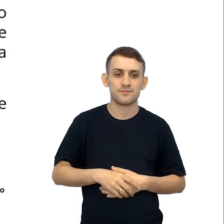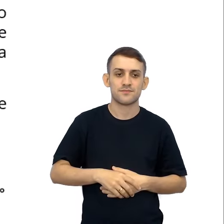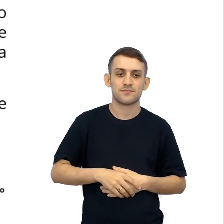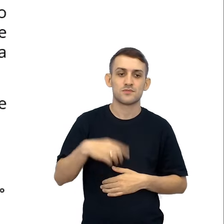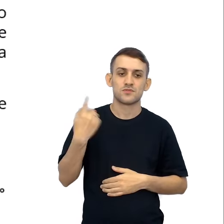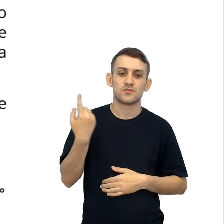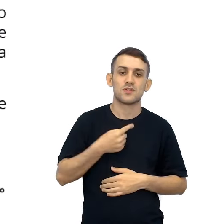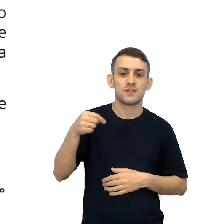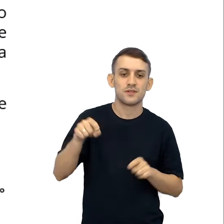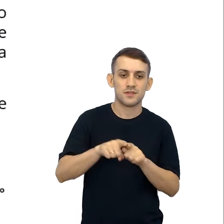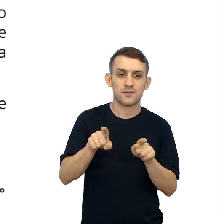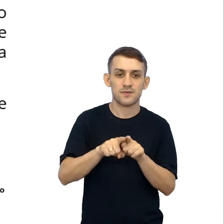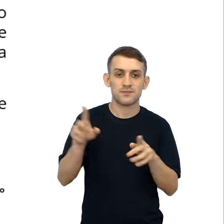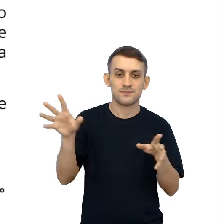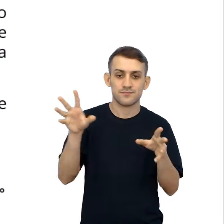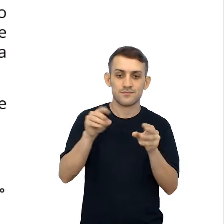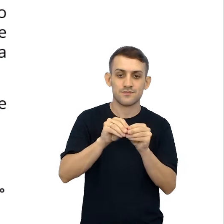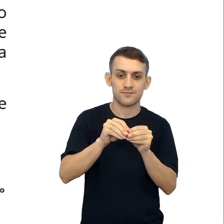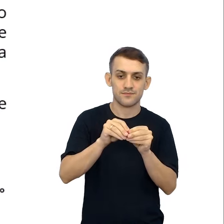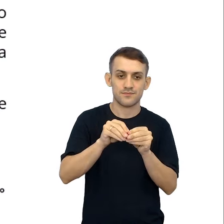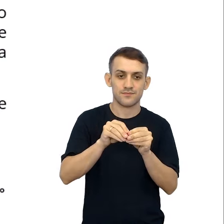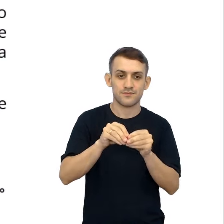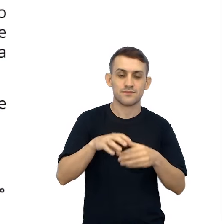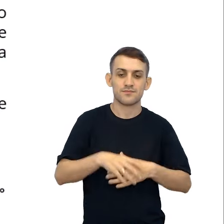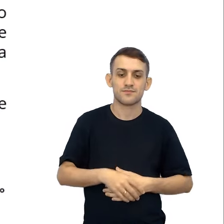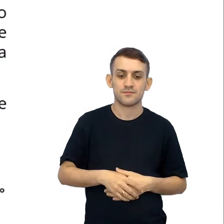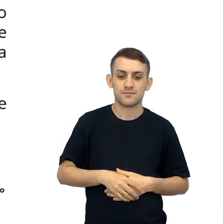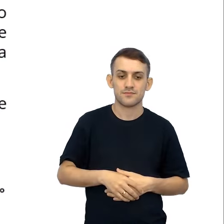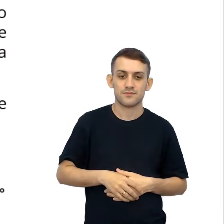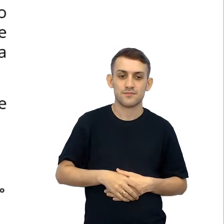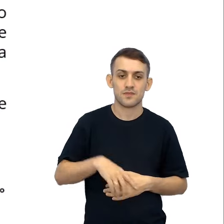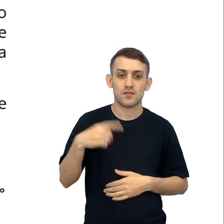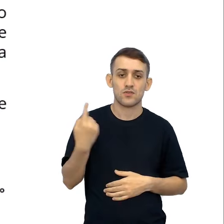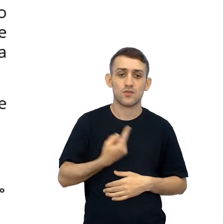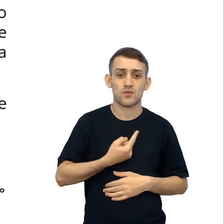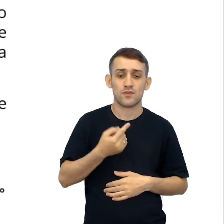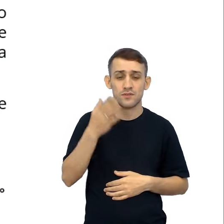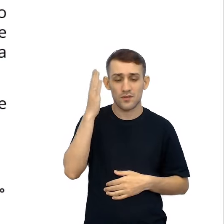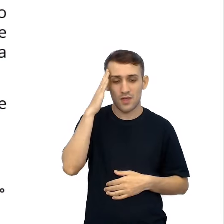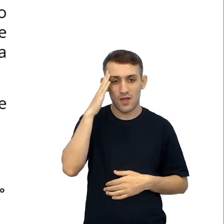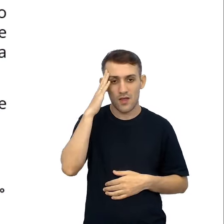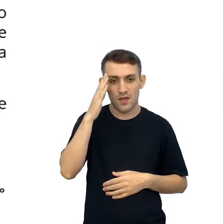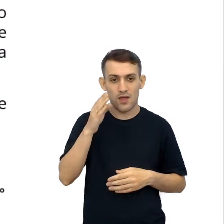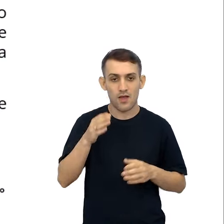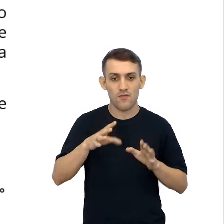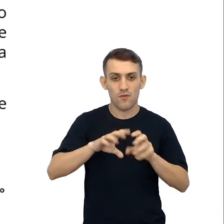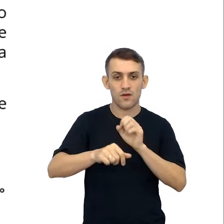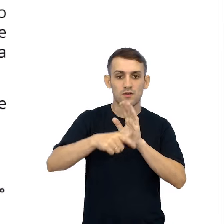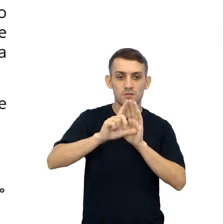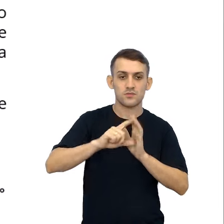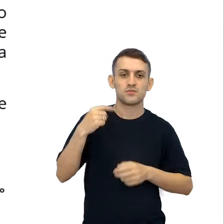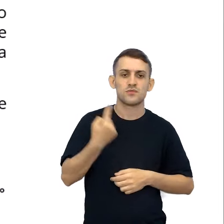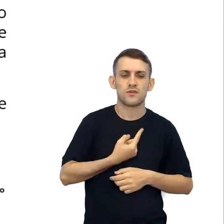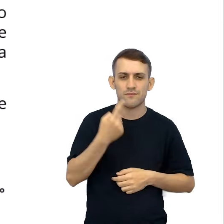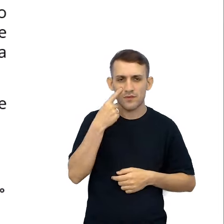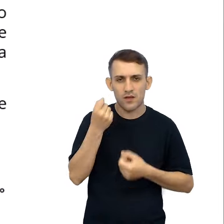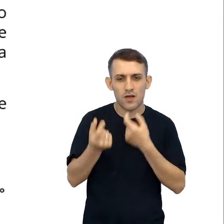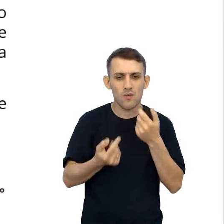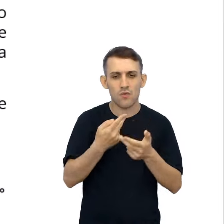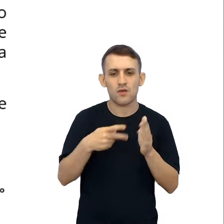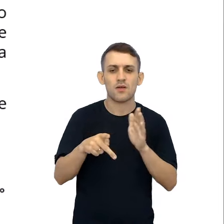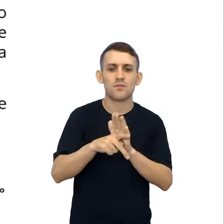então, sistematizando. Então, pessoal, nós retomamos a formação anterior, nós servimos algumas concepções